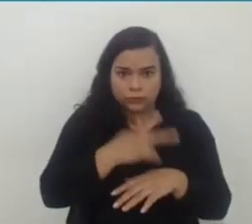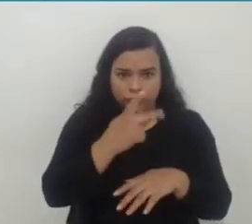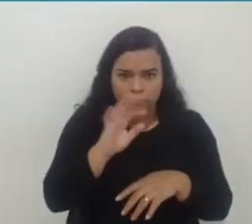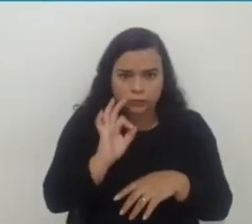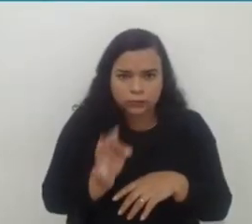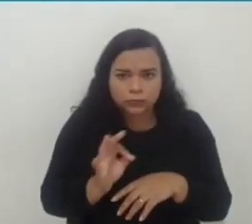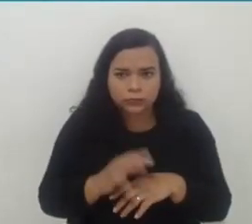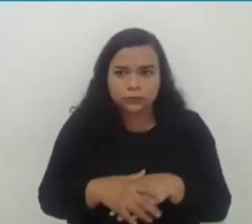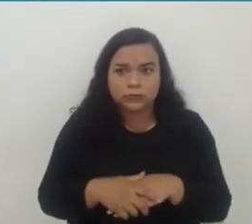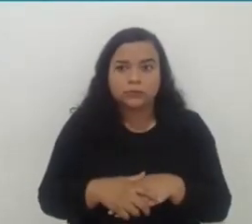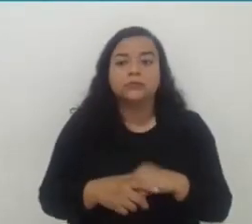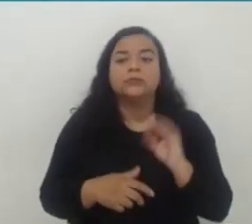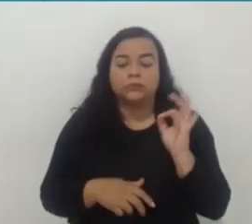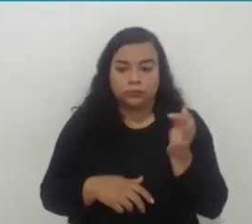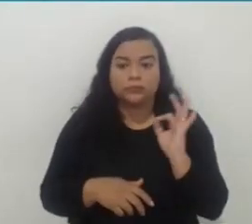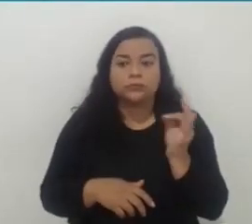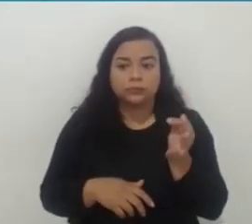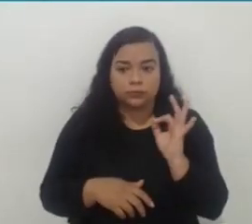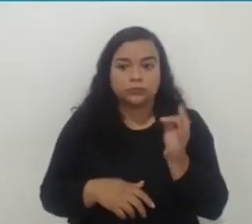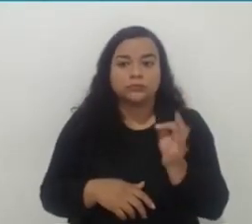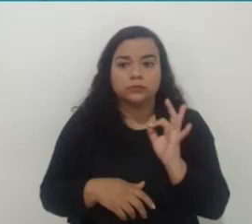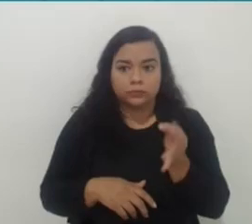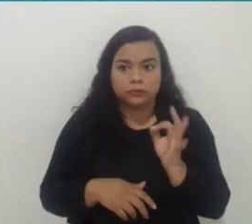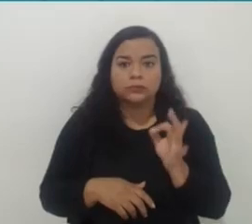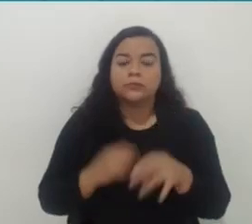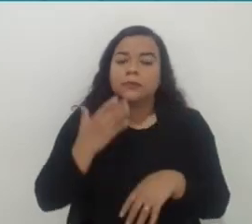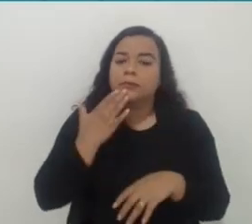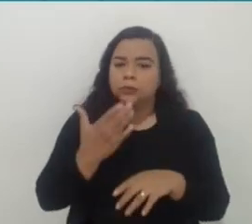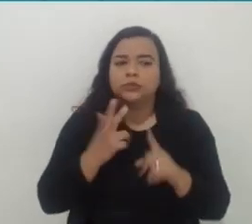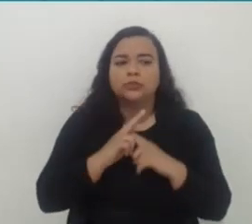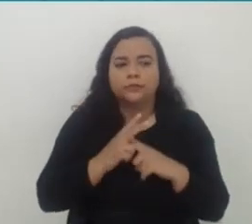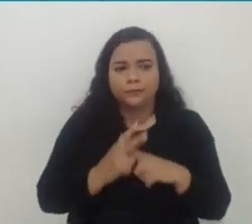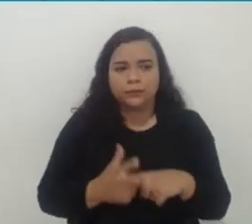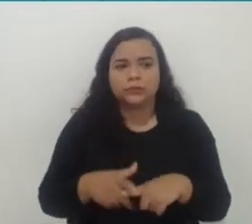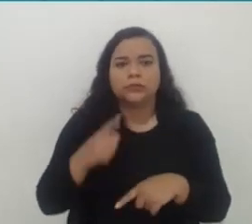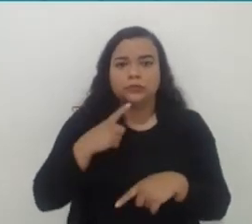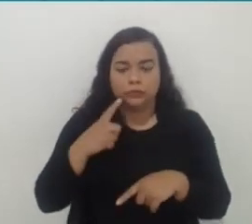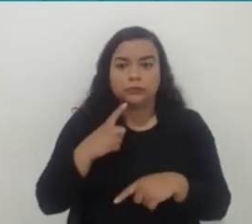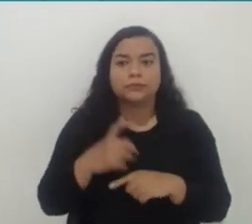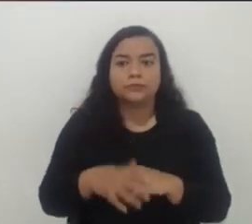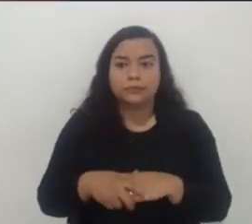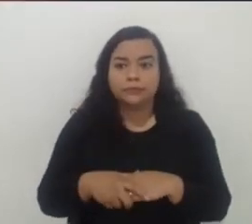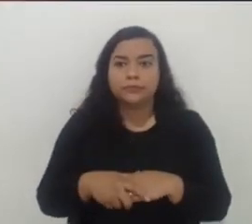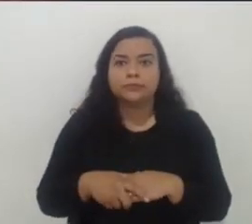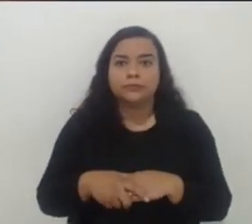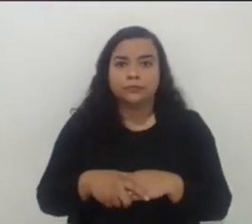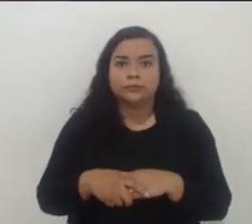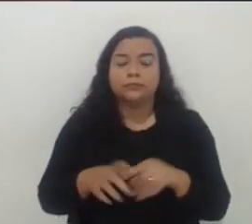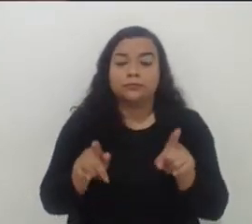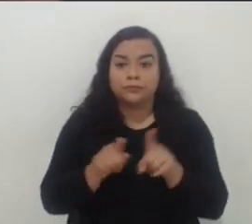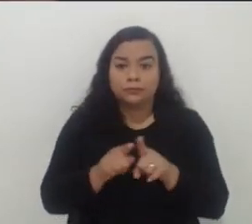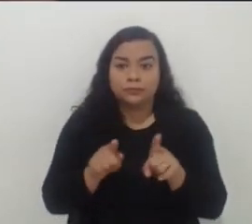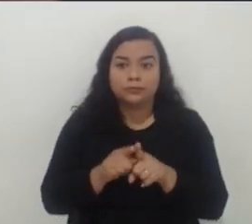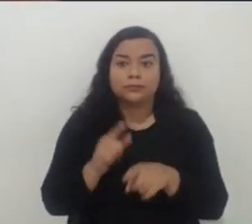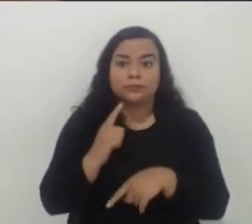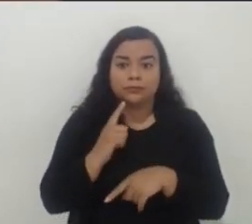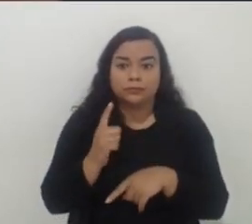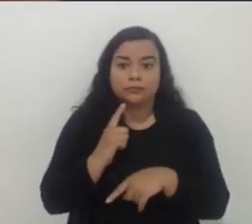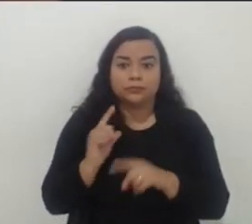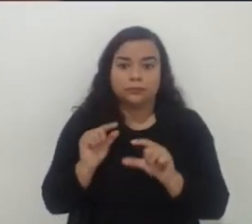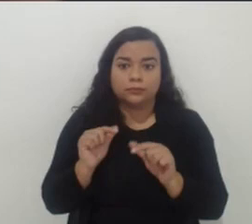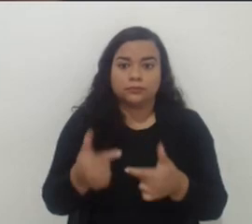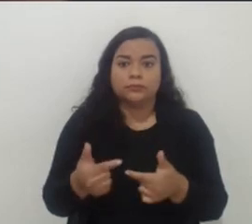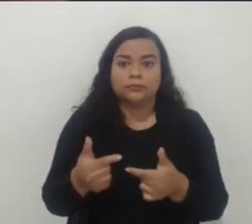É isso, estou com um pedido de vista e estou a fazer um voto divergente,